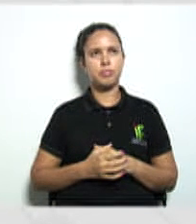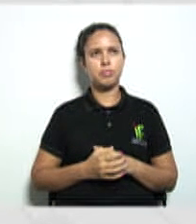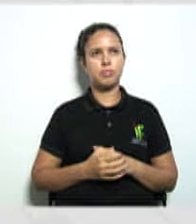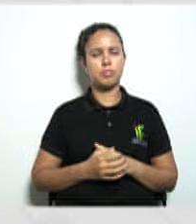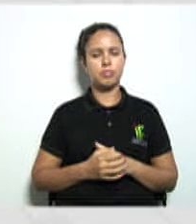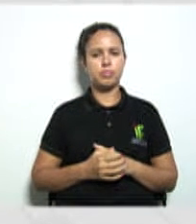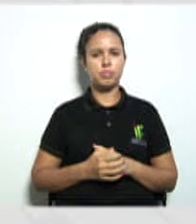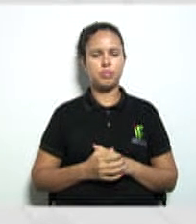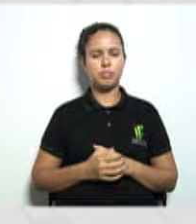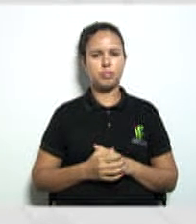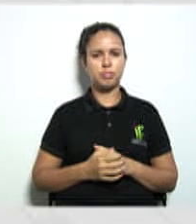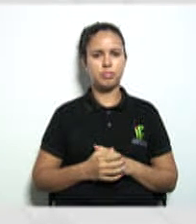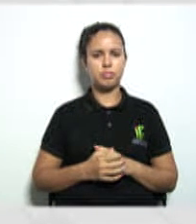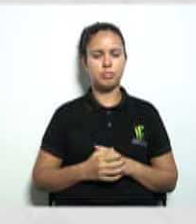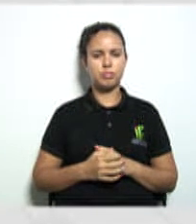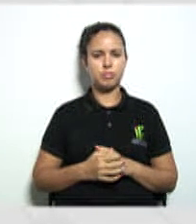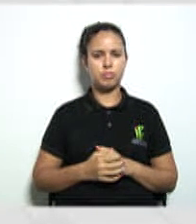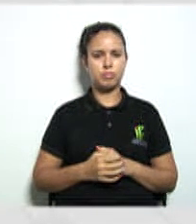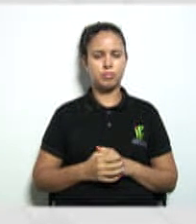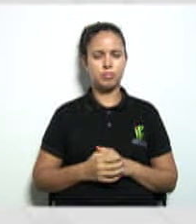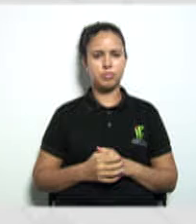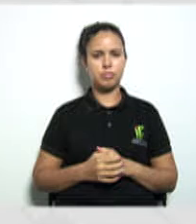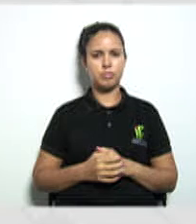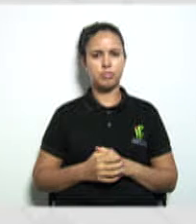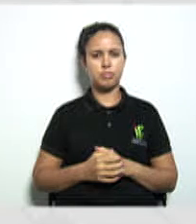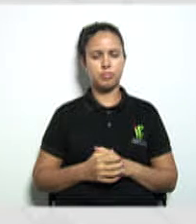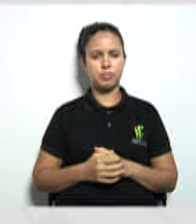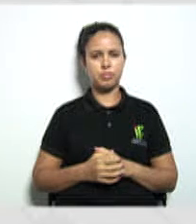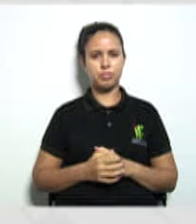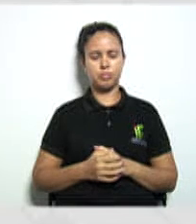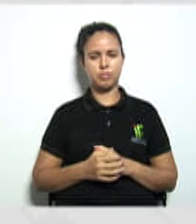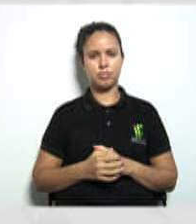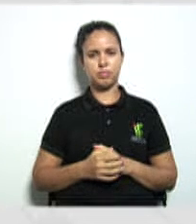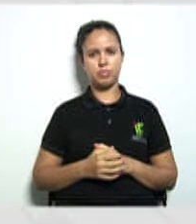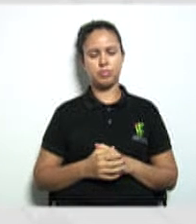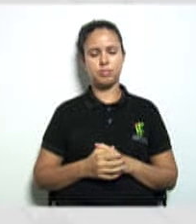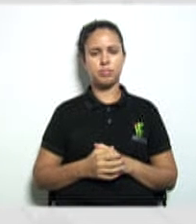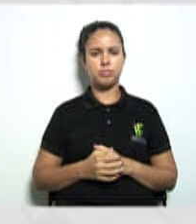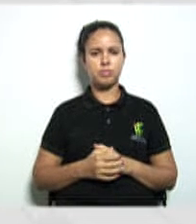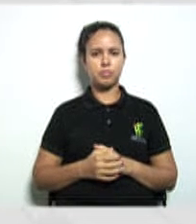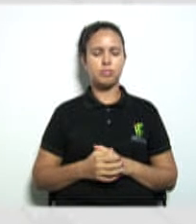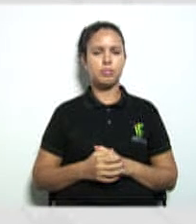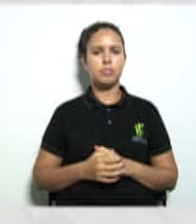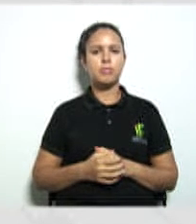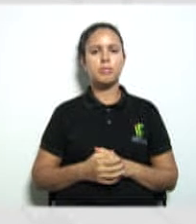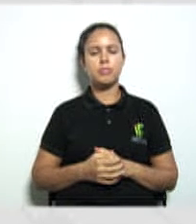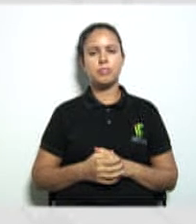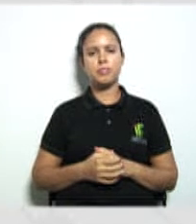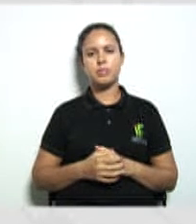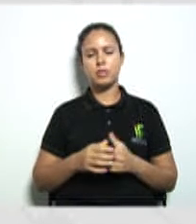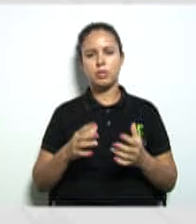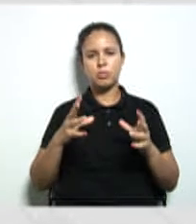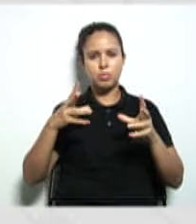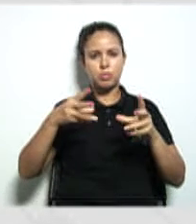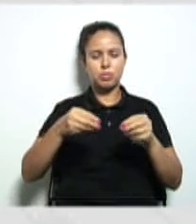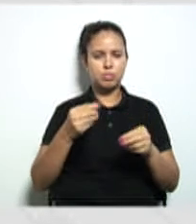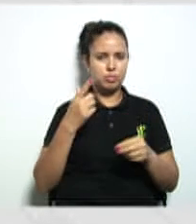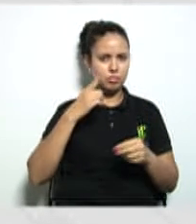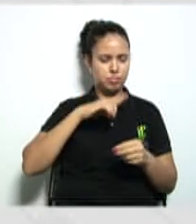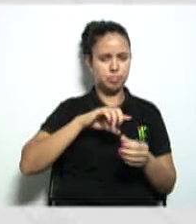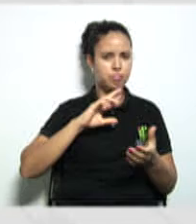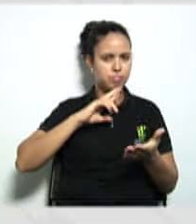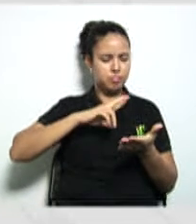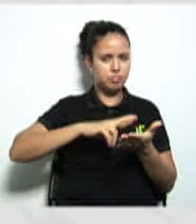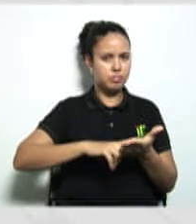Tá todo mundo acompanhando? Tá todo mundo conseguindo entender? Alguém já acertou a